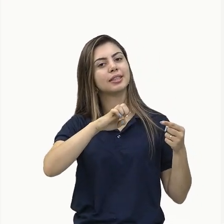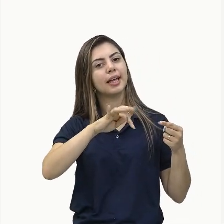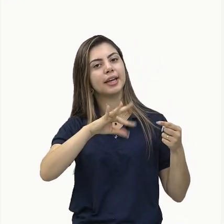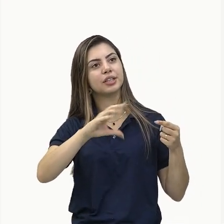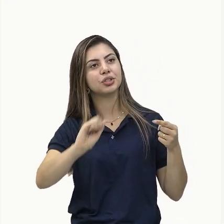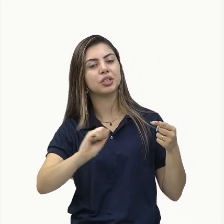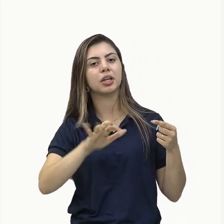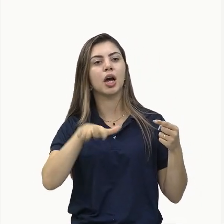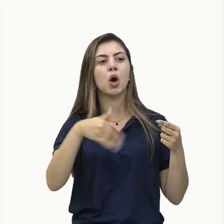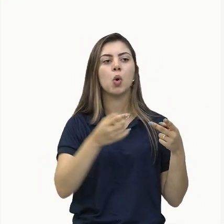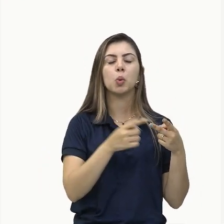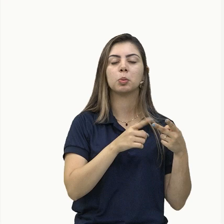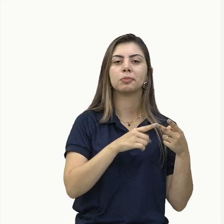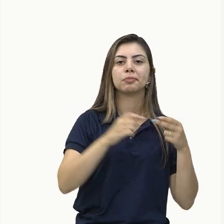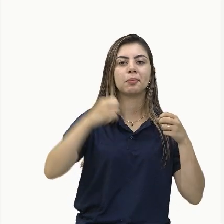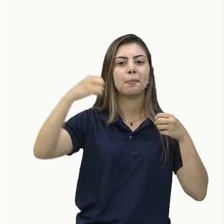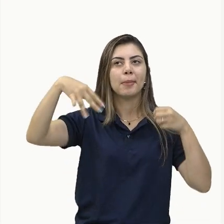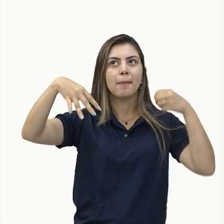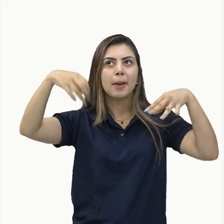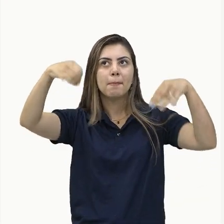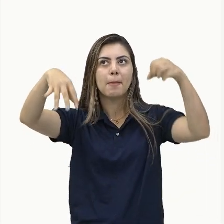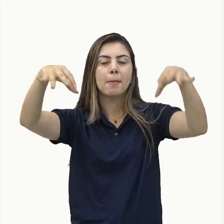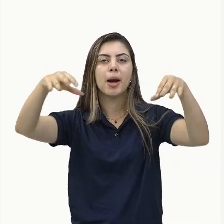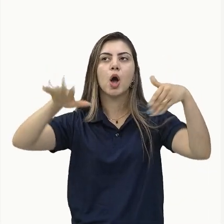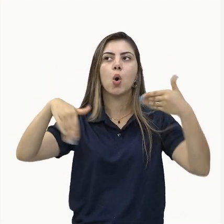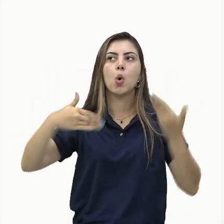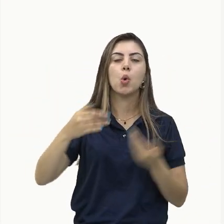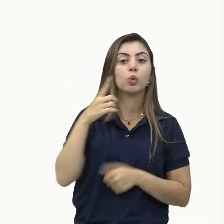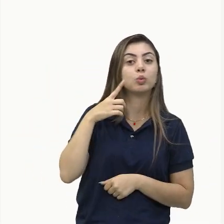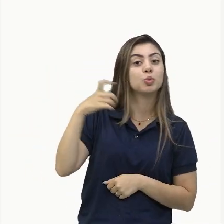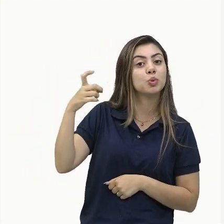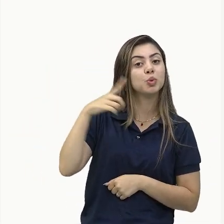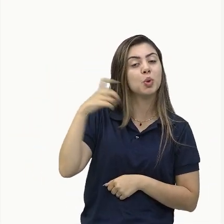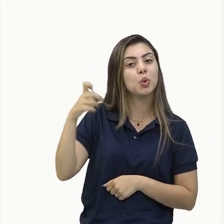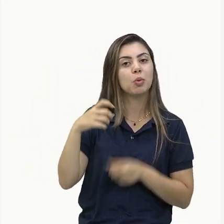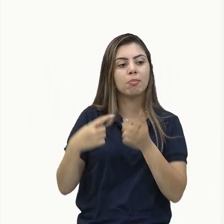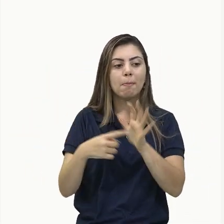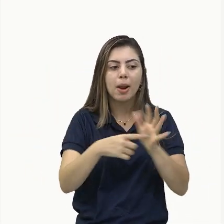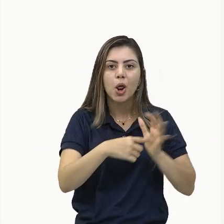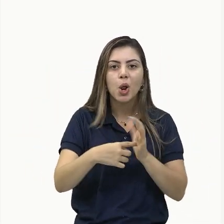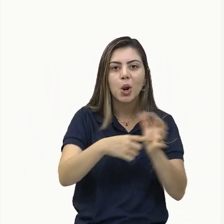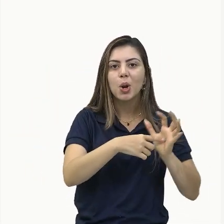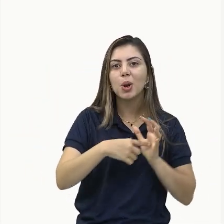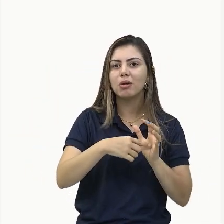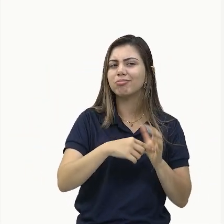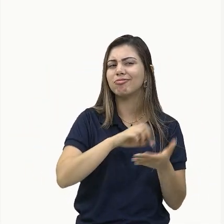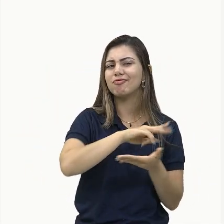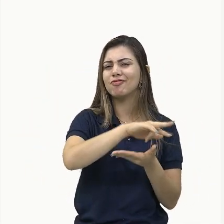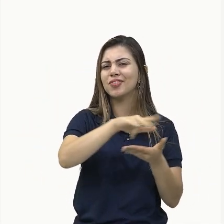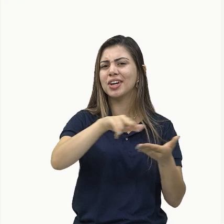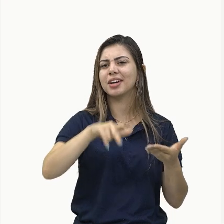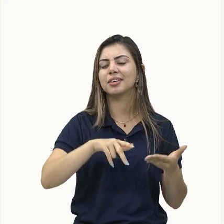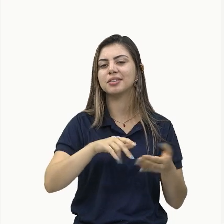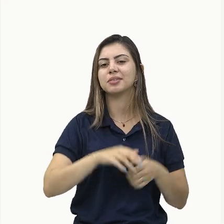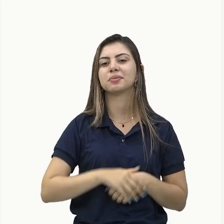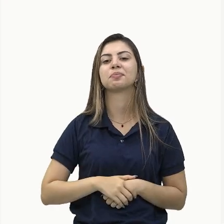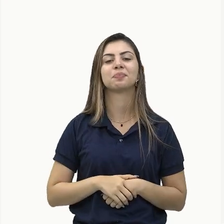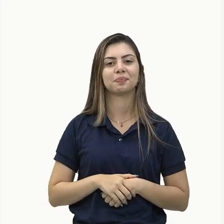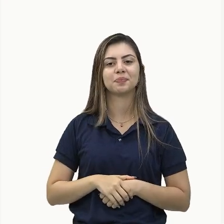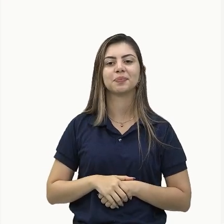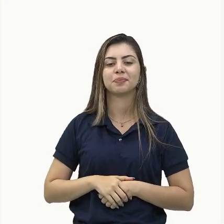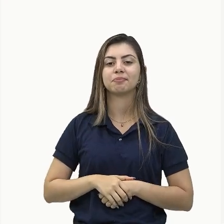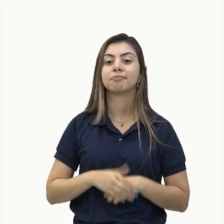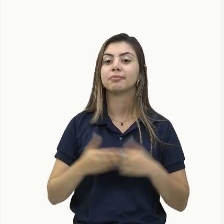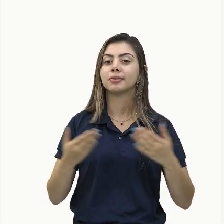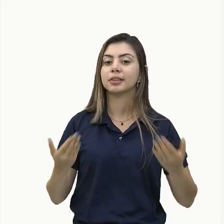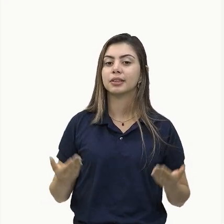ser a luminosa, pode ser a sonora, a mecânica. Vejam que ela se inicia, né,